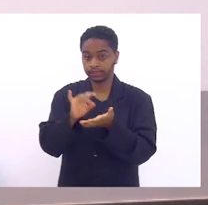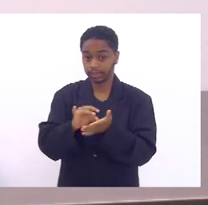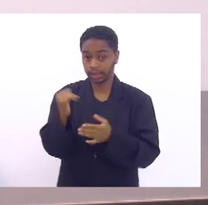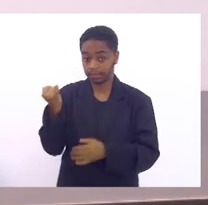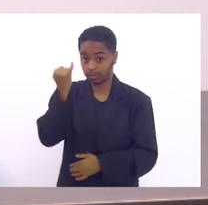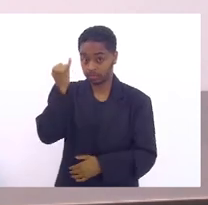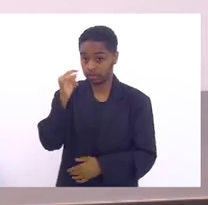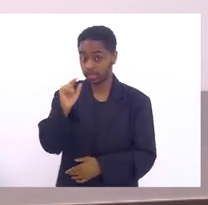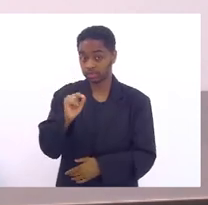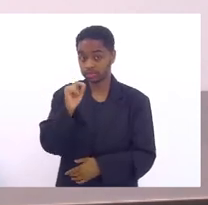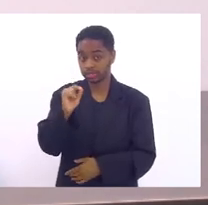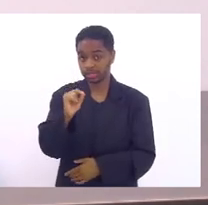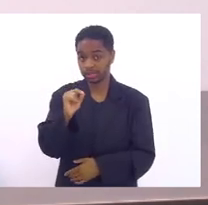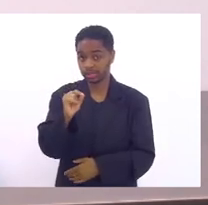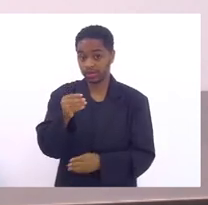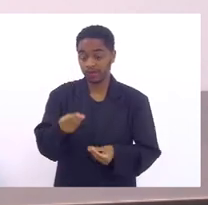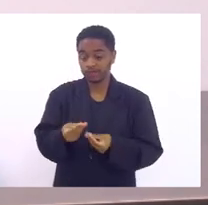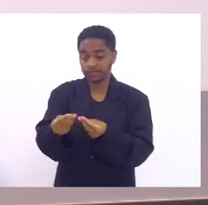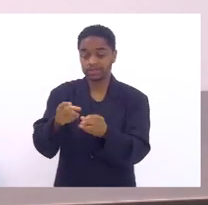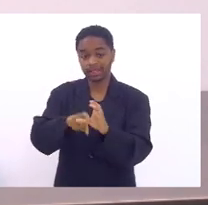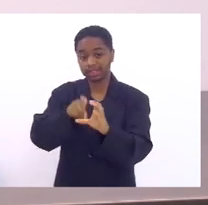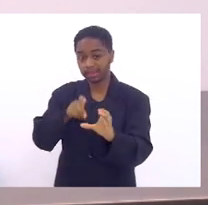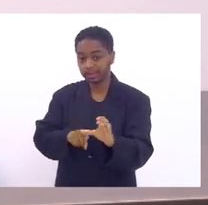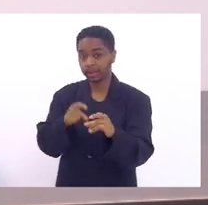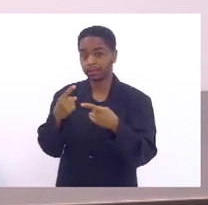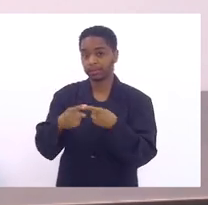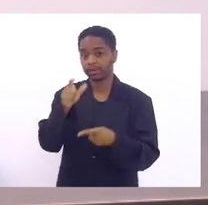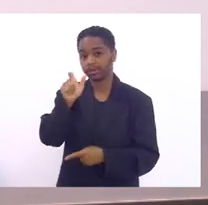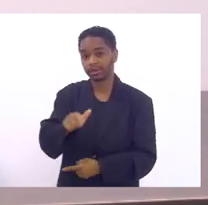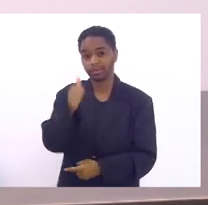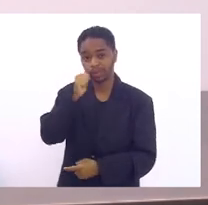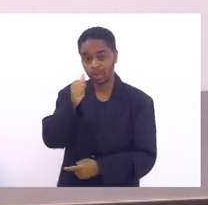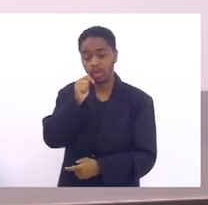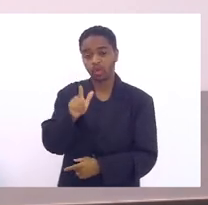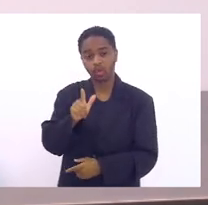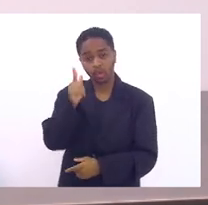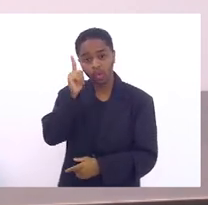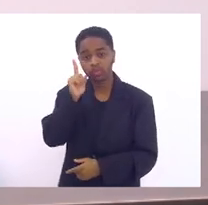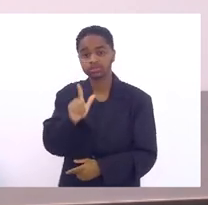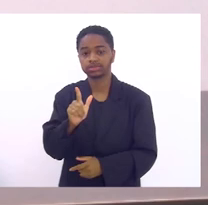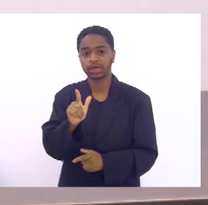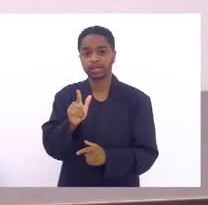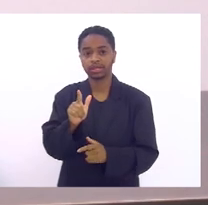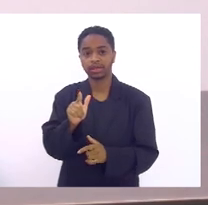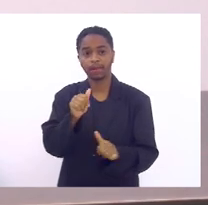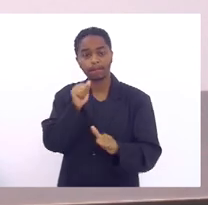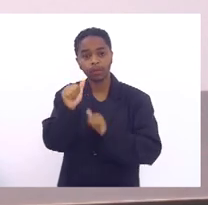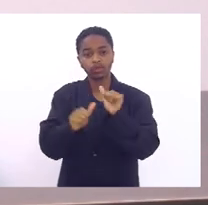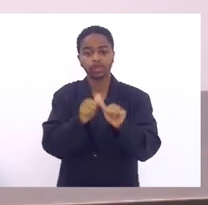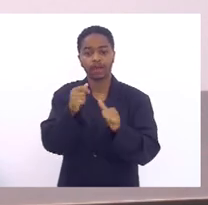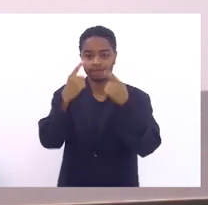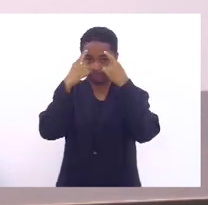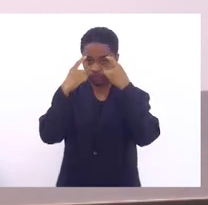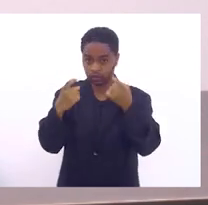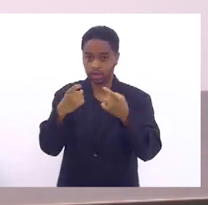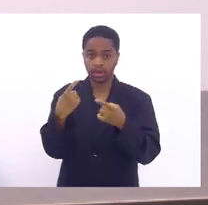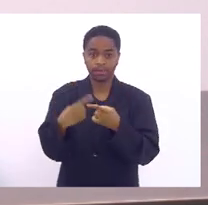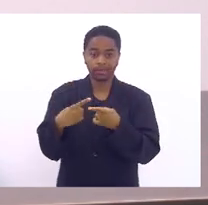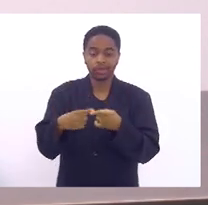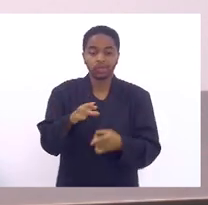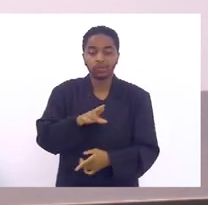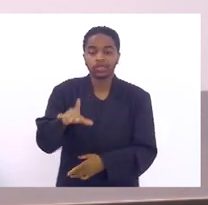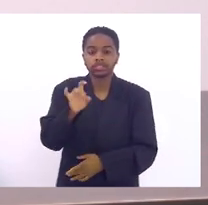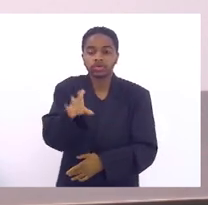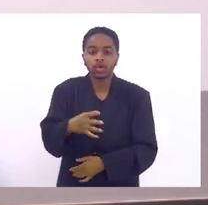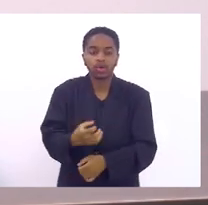momento é dar essa Independência paraa mulher para Que ela possa ter forças e meios de sair da situação de violência porque a gente não tá falando só de uma força